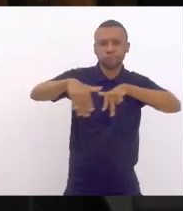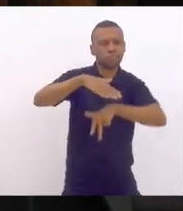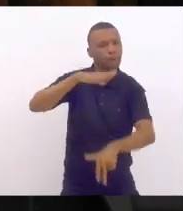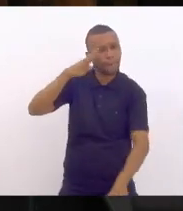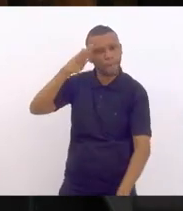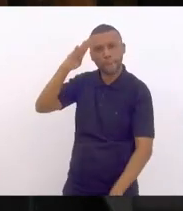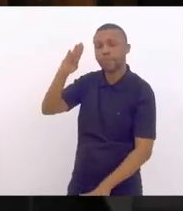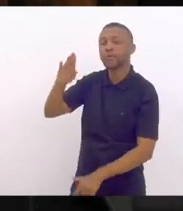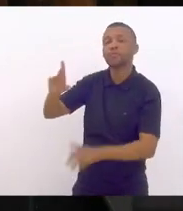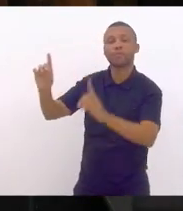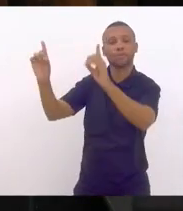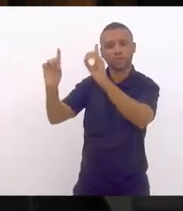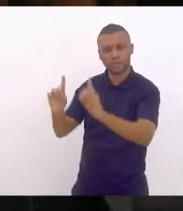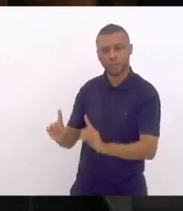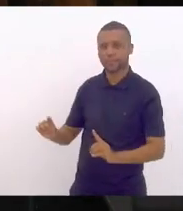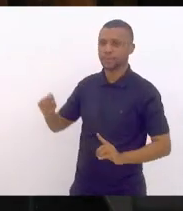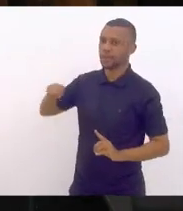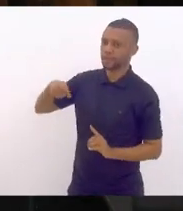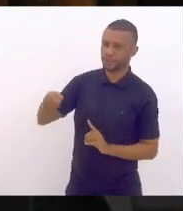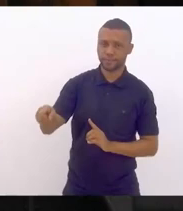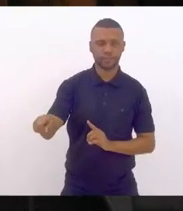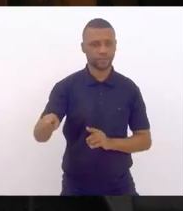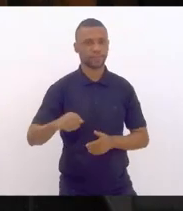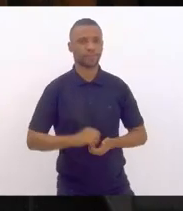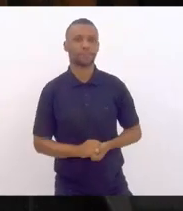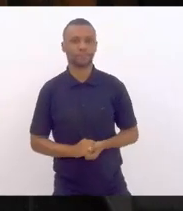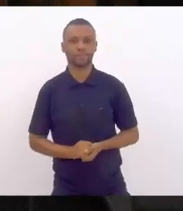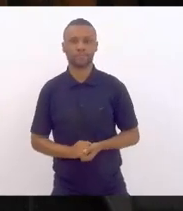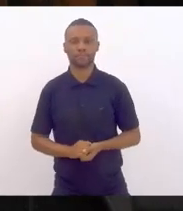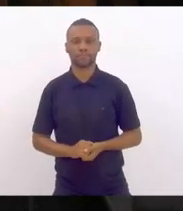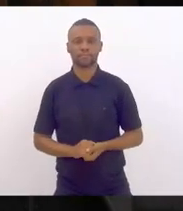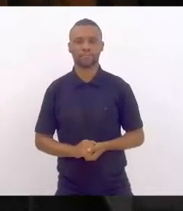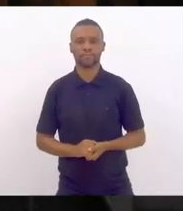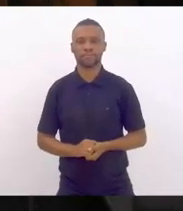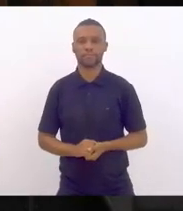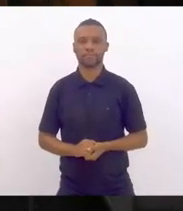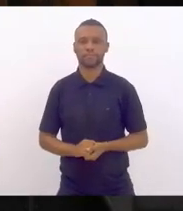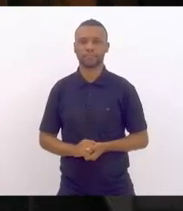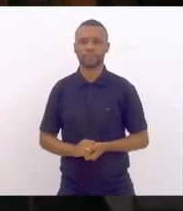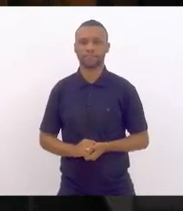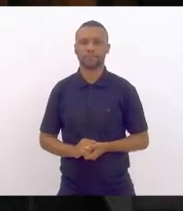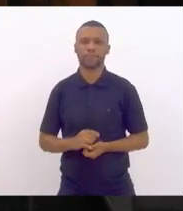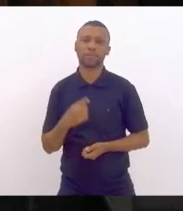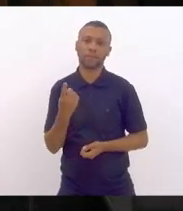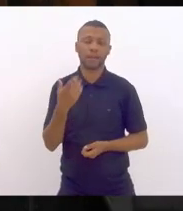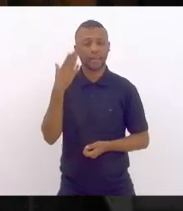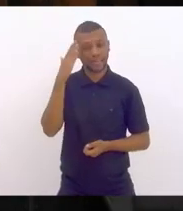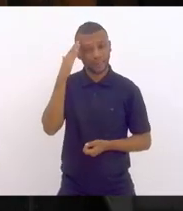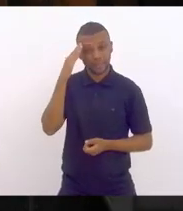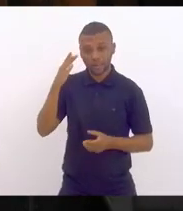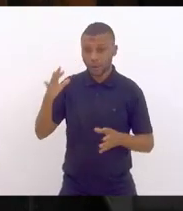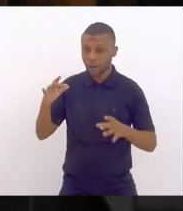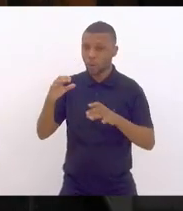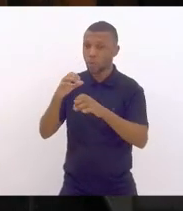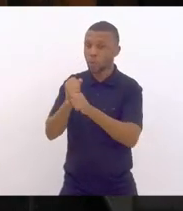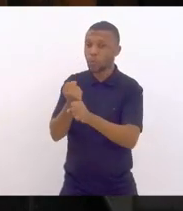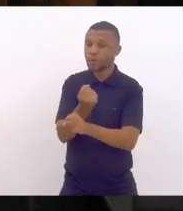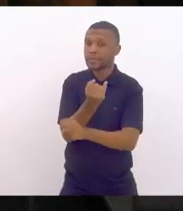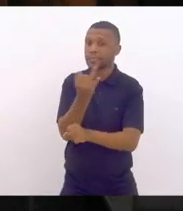as pessoas com deficiência já que não é um número pequeno